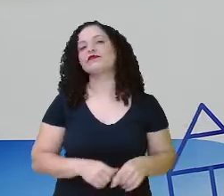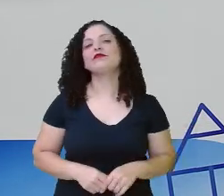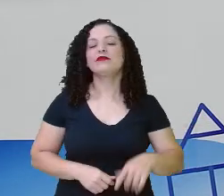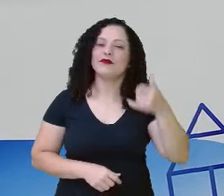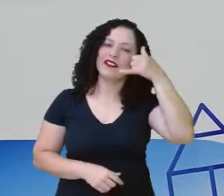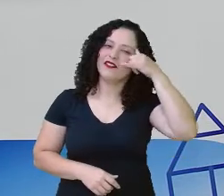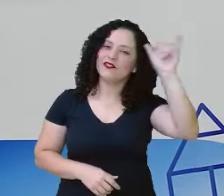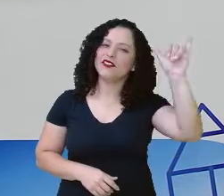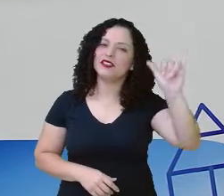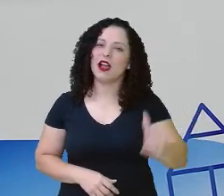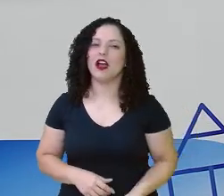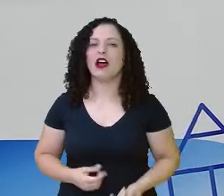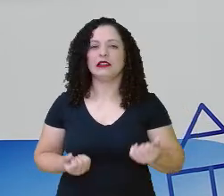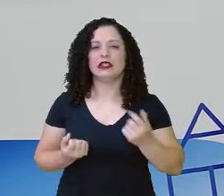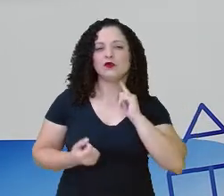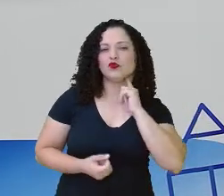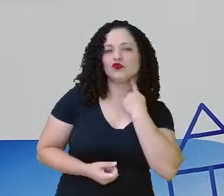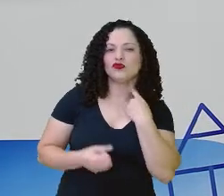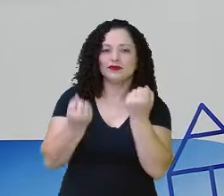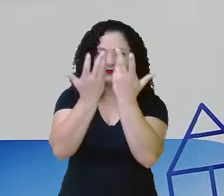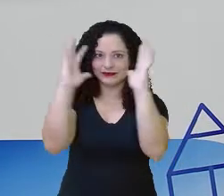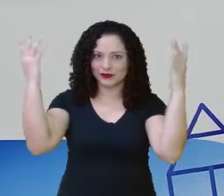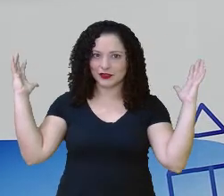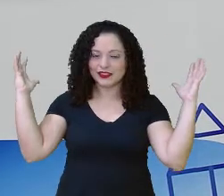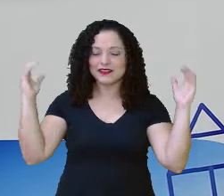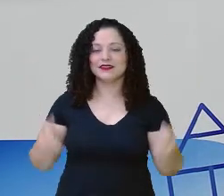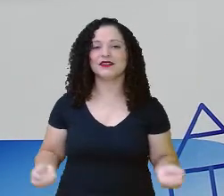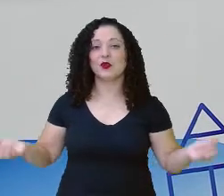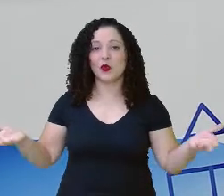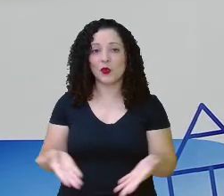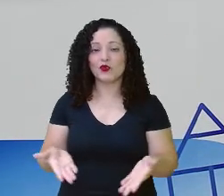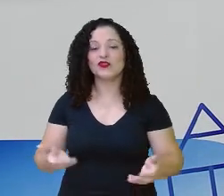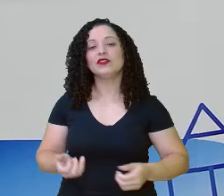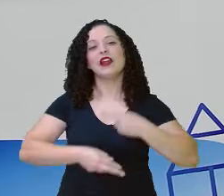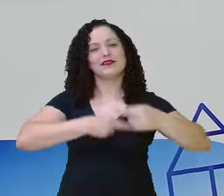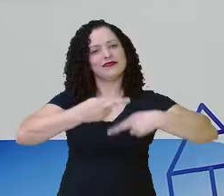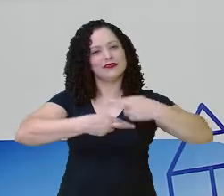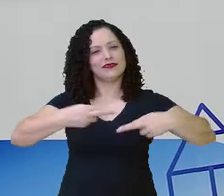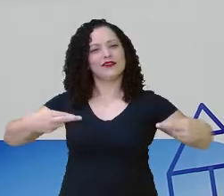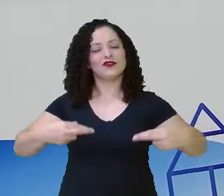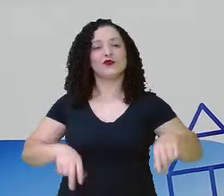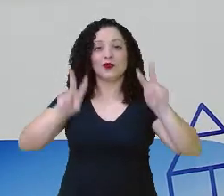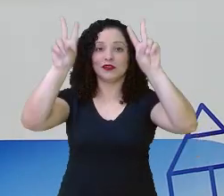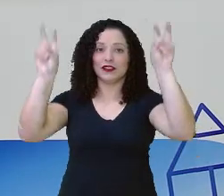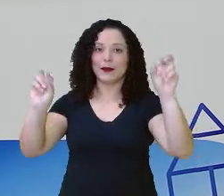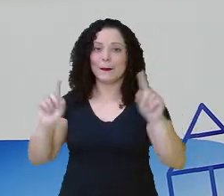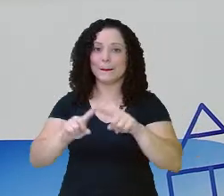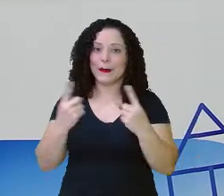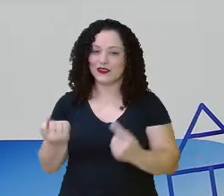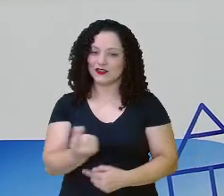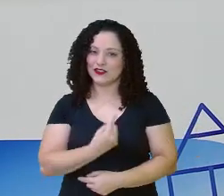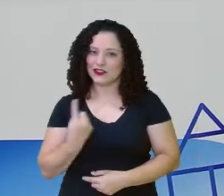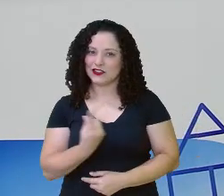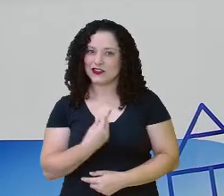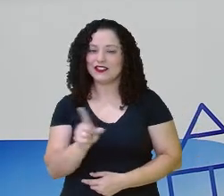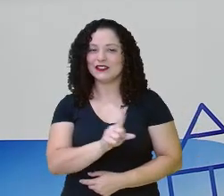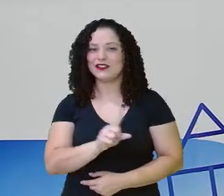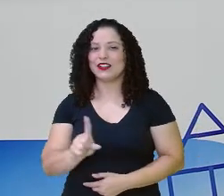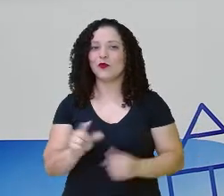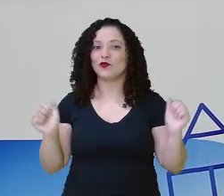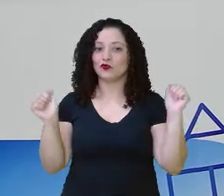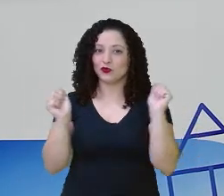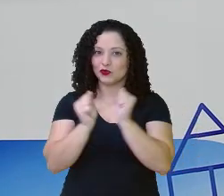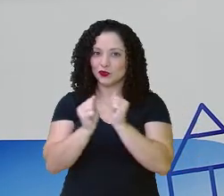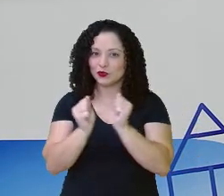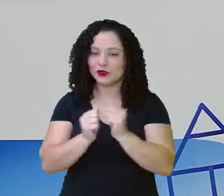agredindo, prejudicando o nosso meio ambiente. Reciclagem nós vamos conversar hoje, mas eu não estou sozinho aqui no estúdio. Junto